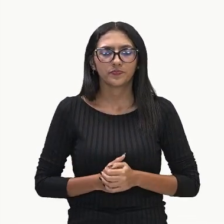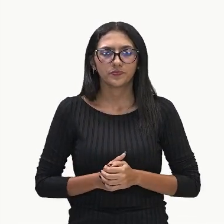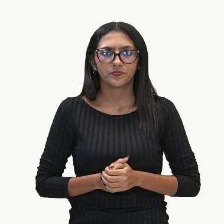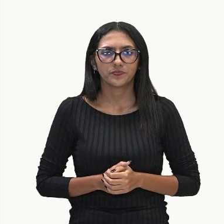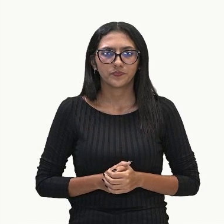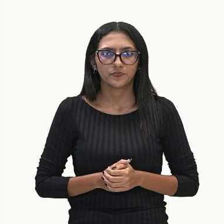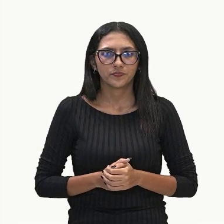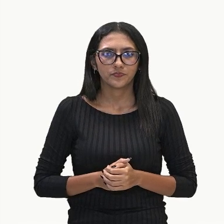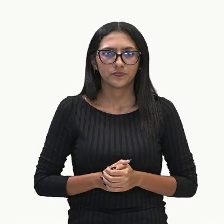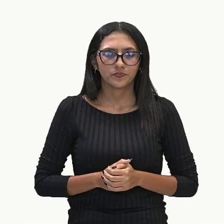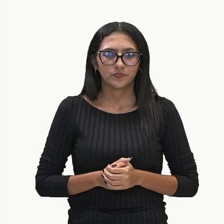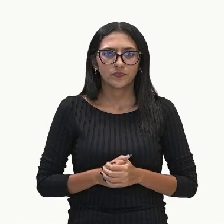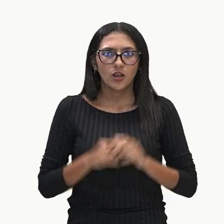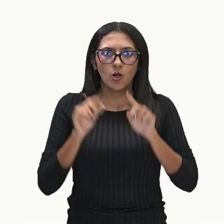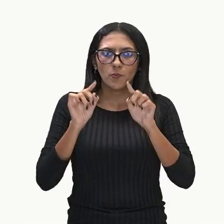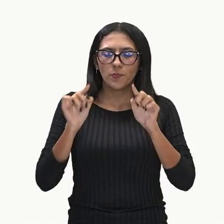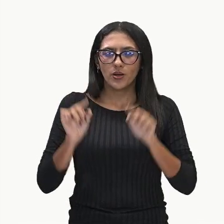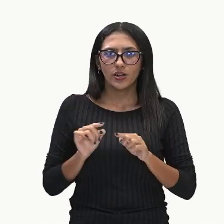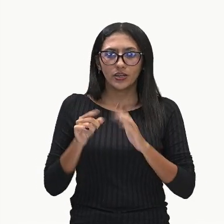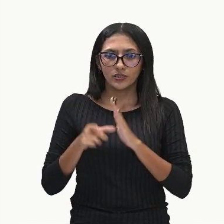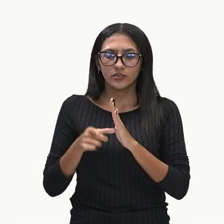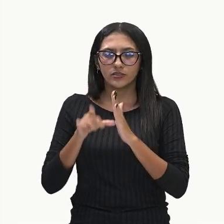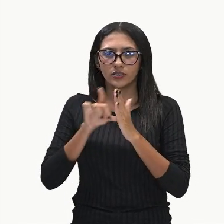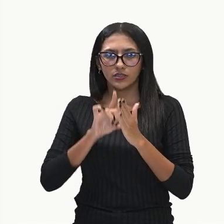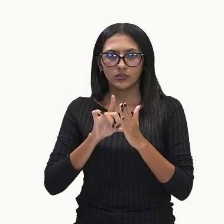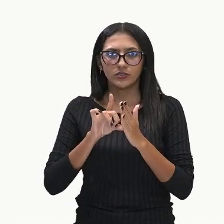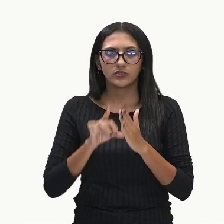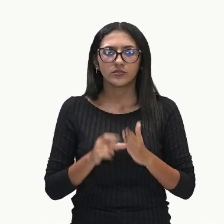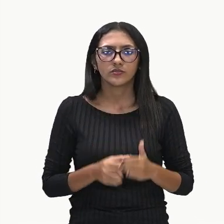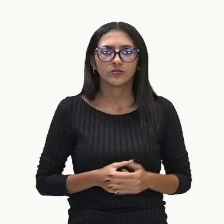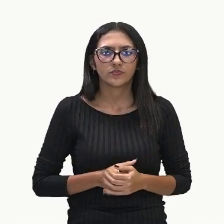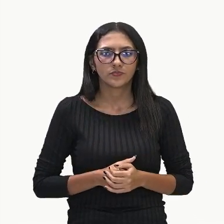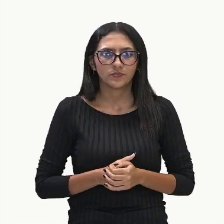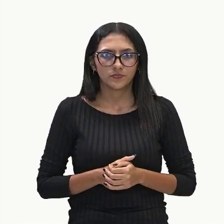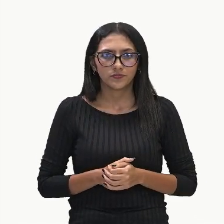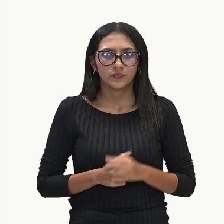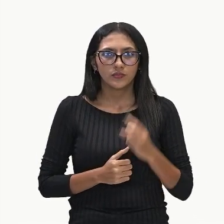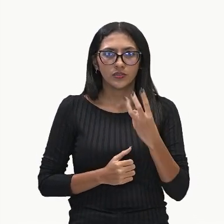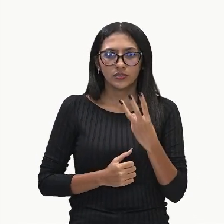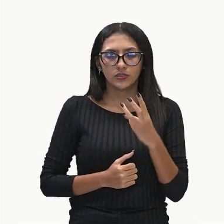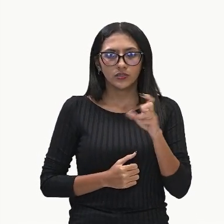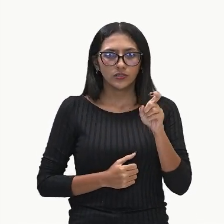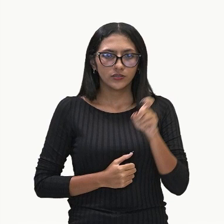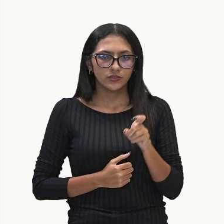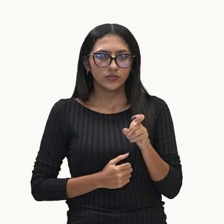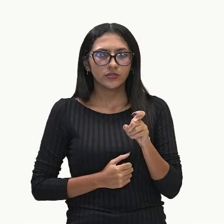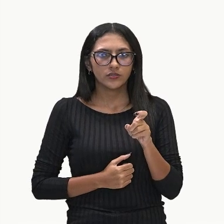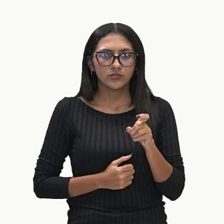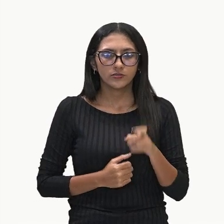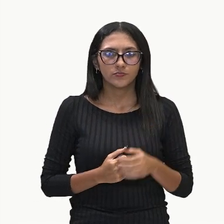do parêntese é sempre o fator comum. Quem é ele? 3x. Quem vem dentro do